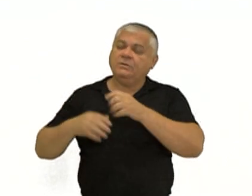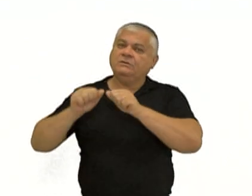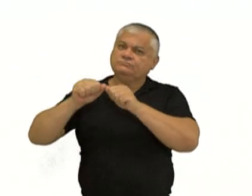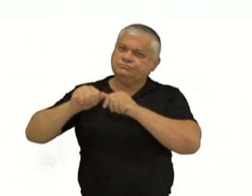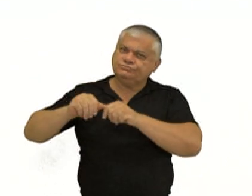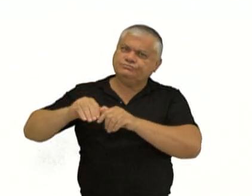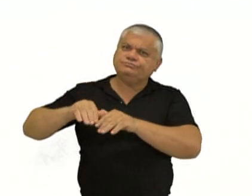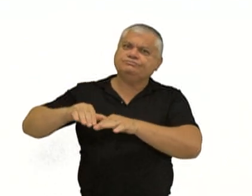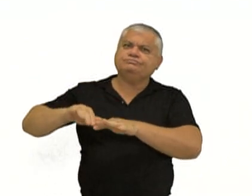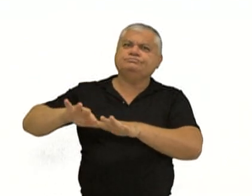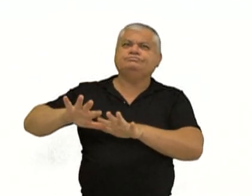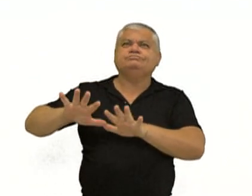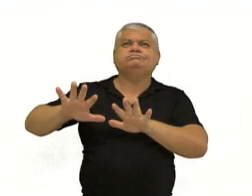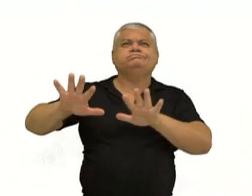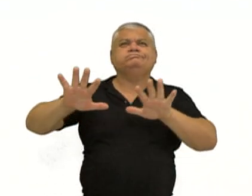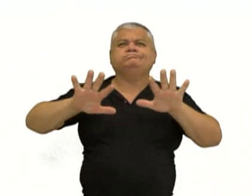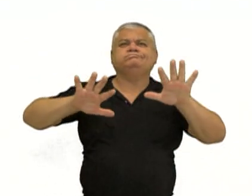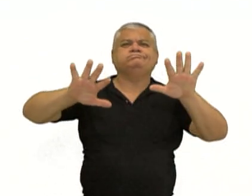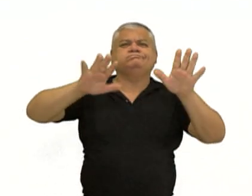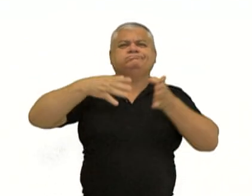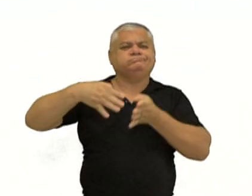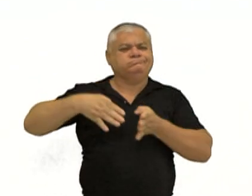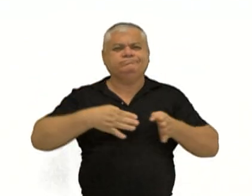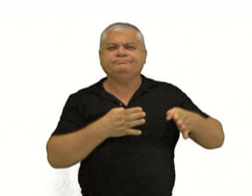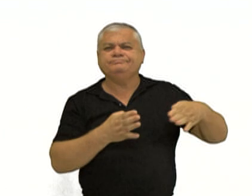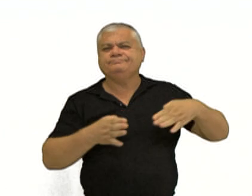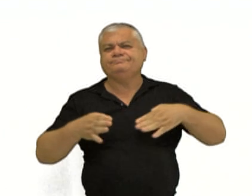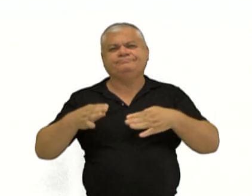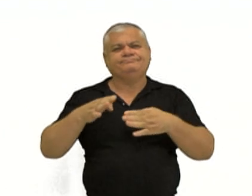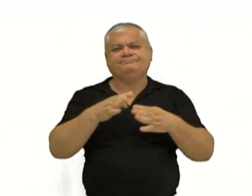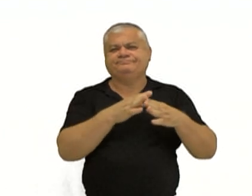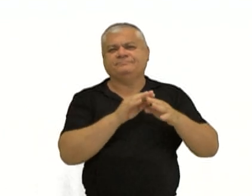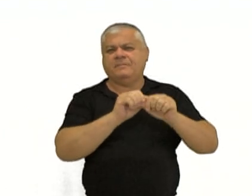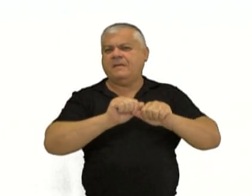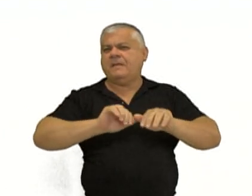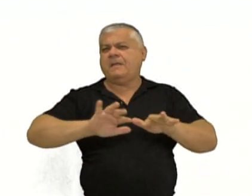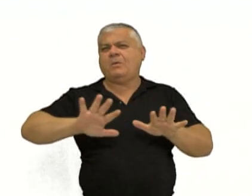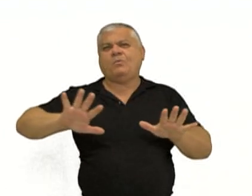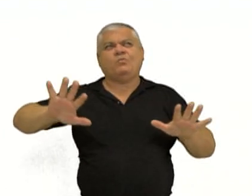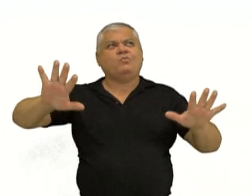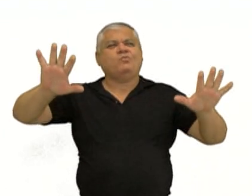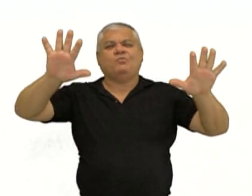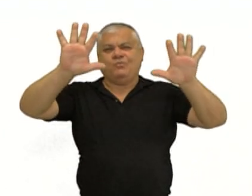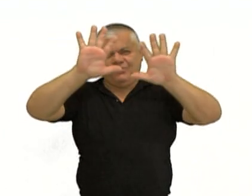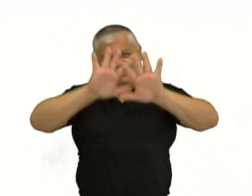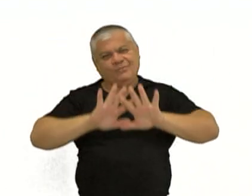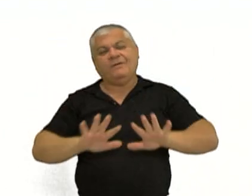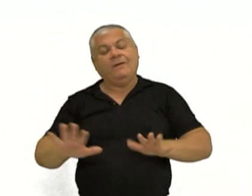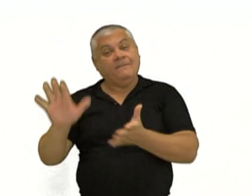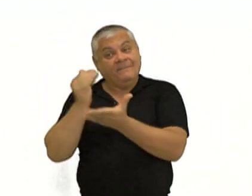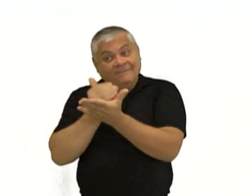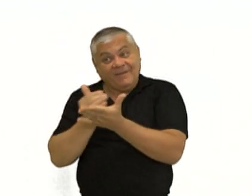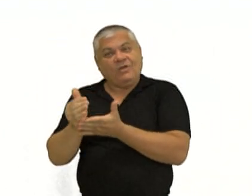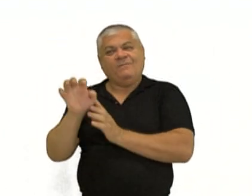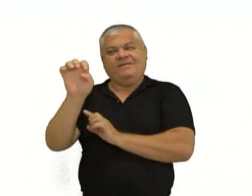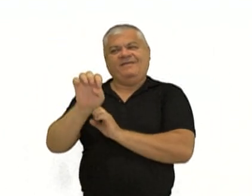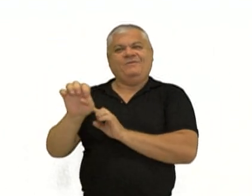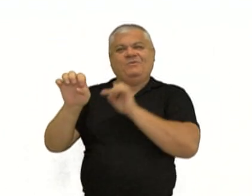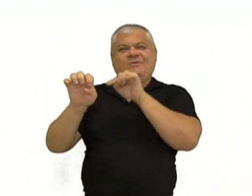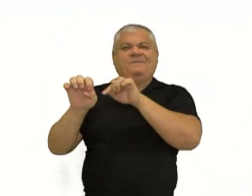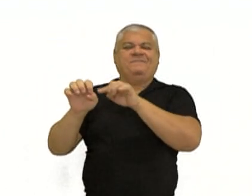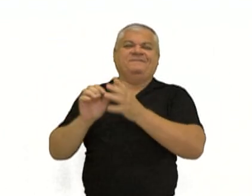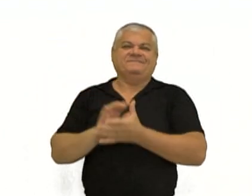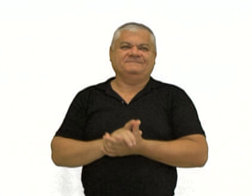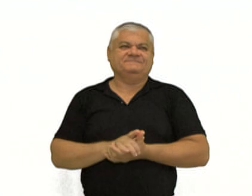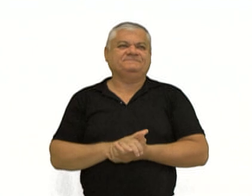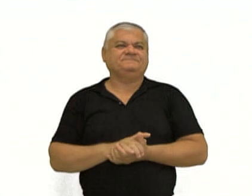vão tomando posse, descobrindo outras terras e aí isso vai se ampliando até que se distribua, se conheça todas as áreas de todos